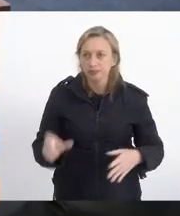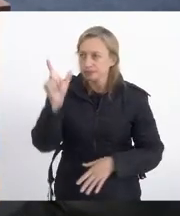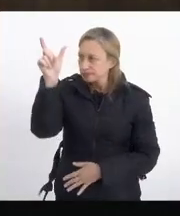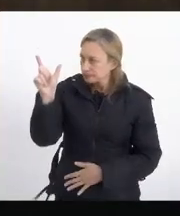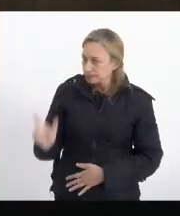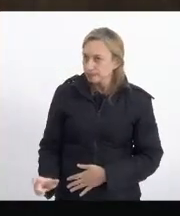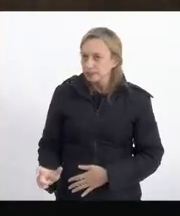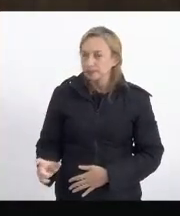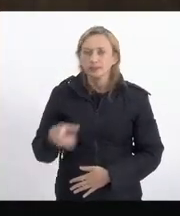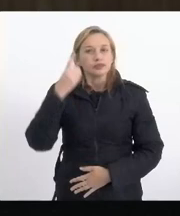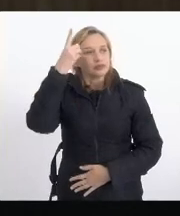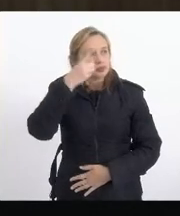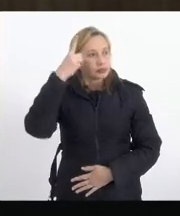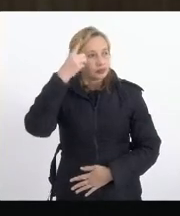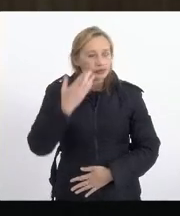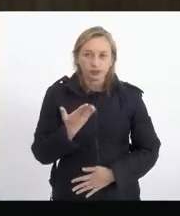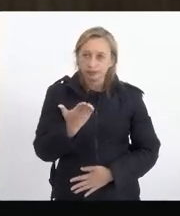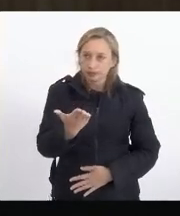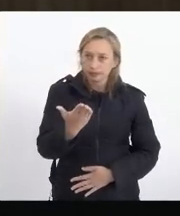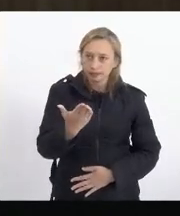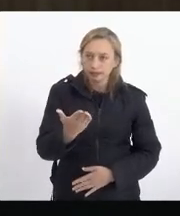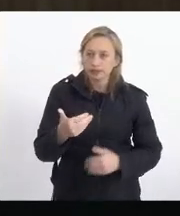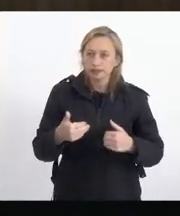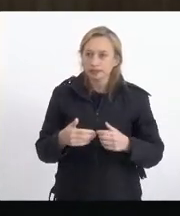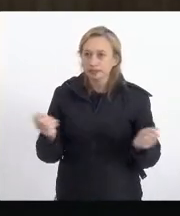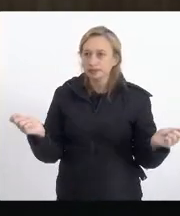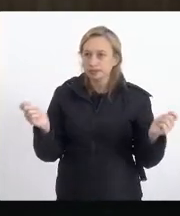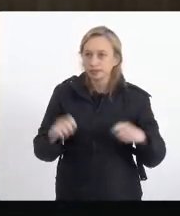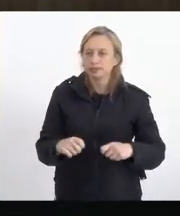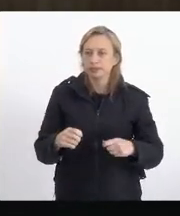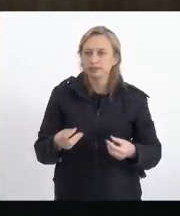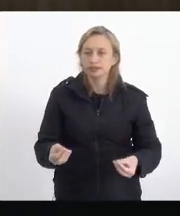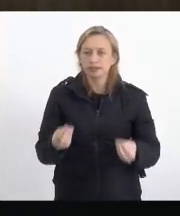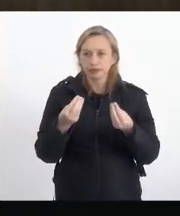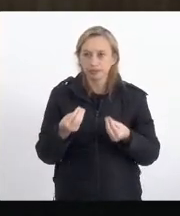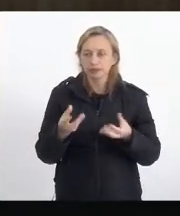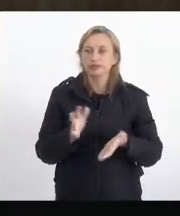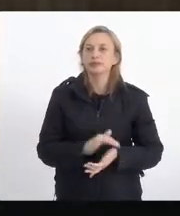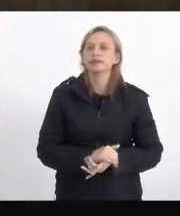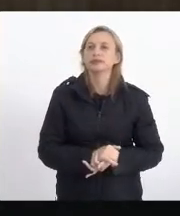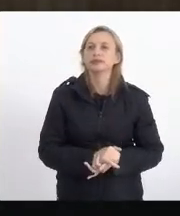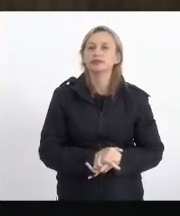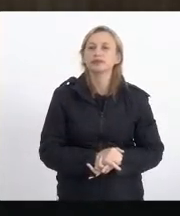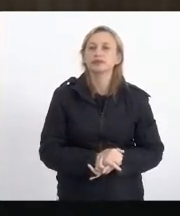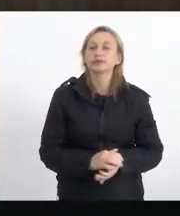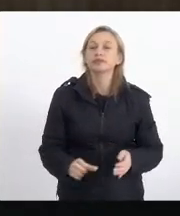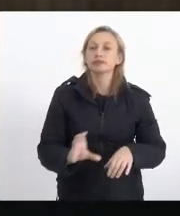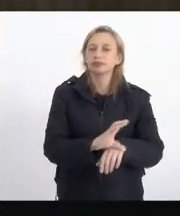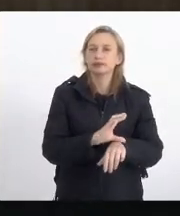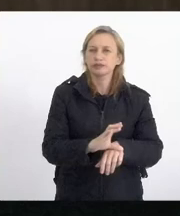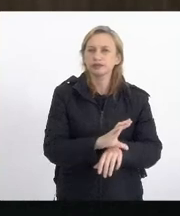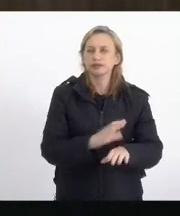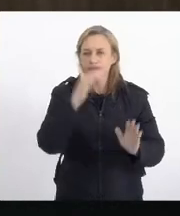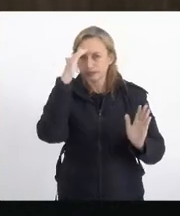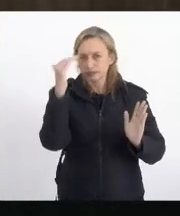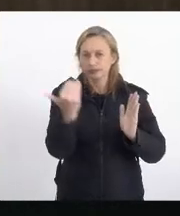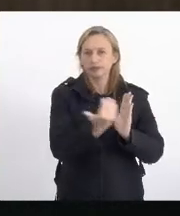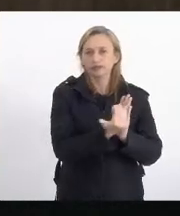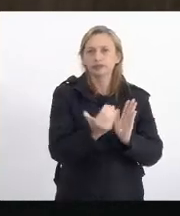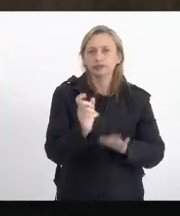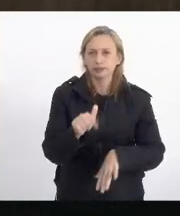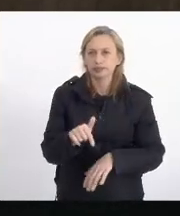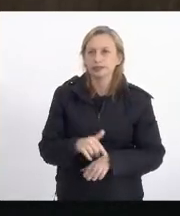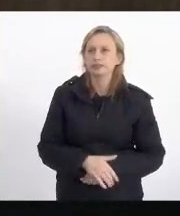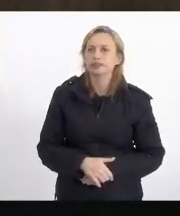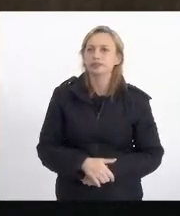dos parlamentares aqui, que nos abriram essa oportunidade, cumprindo assim aquilo que prevê a Constituição, né,